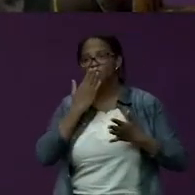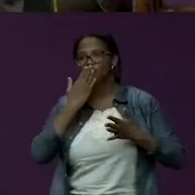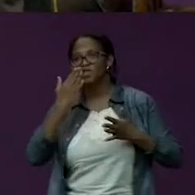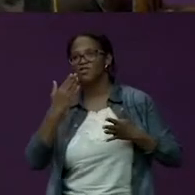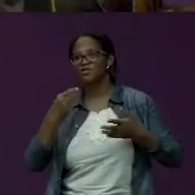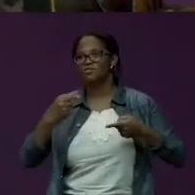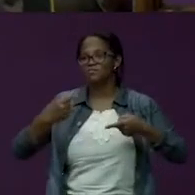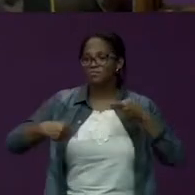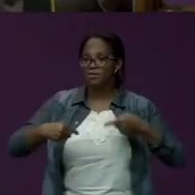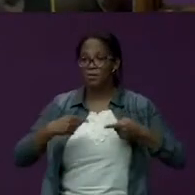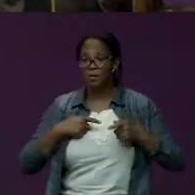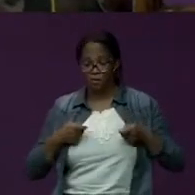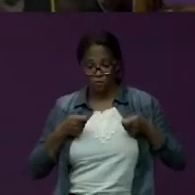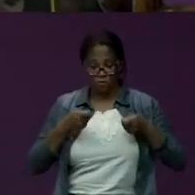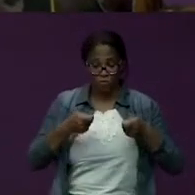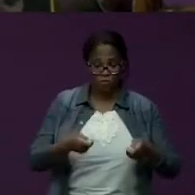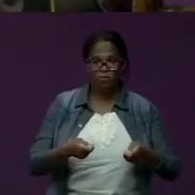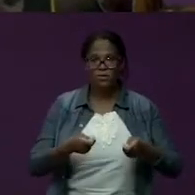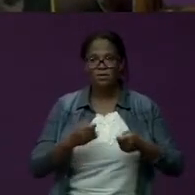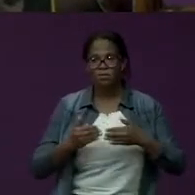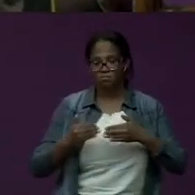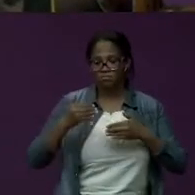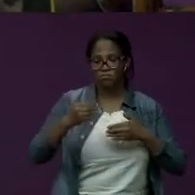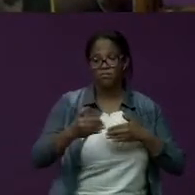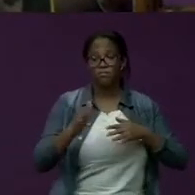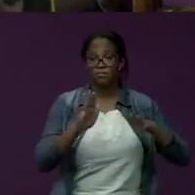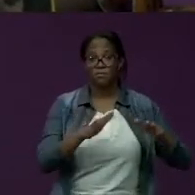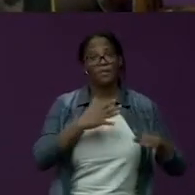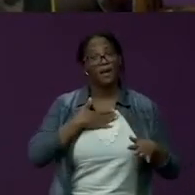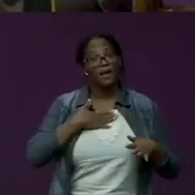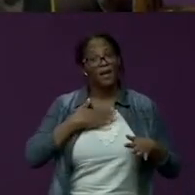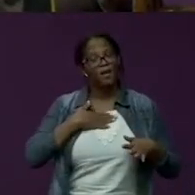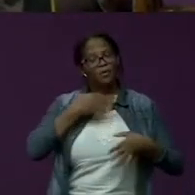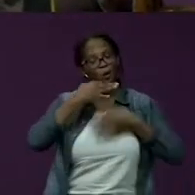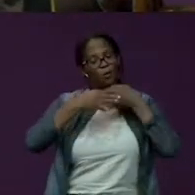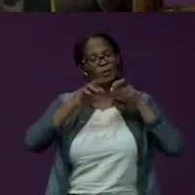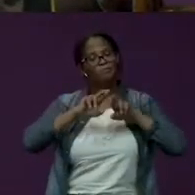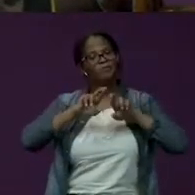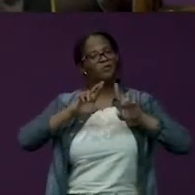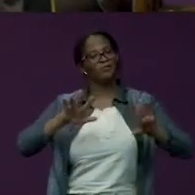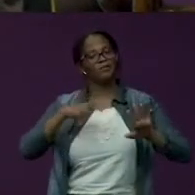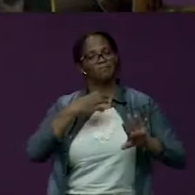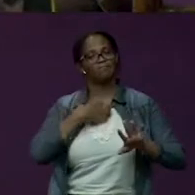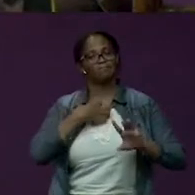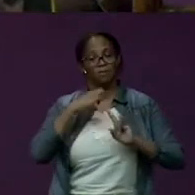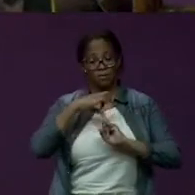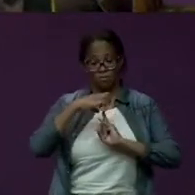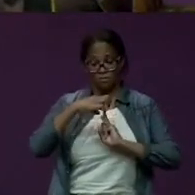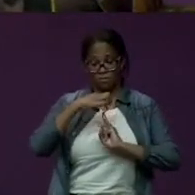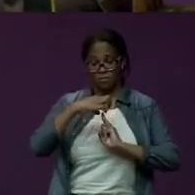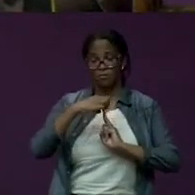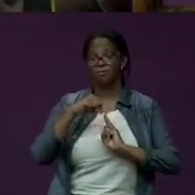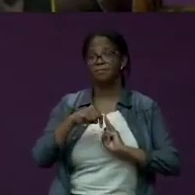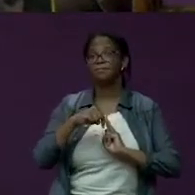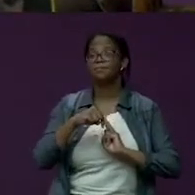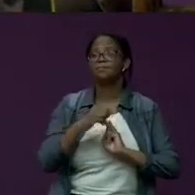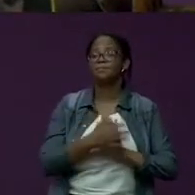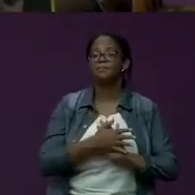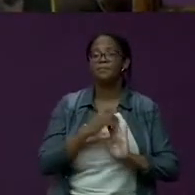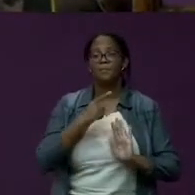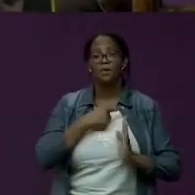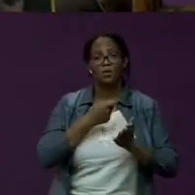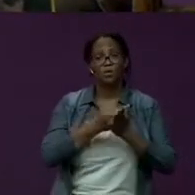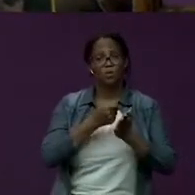uma posição como um ente da frente. Eu tenho uma visão um pouco diferente. Eu acho que a Fiocruz ela tem que ter